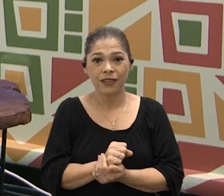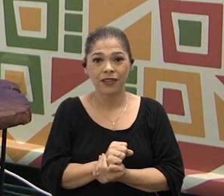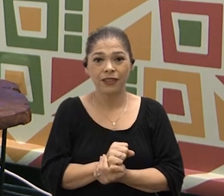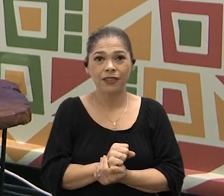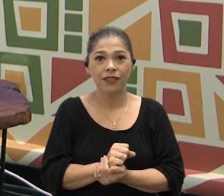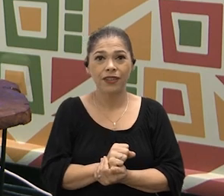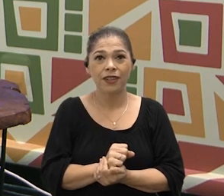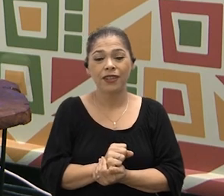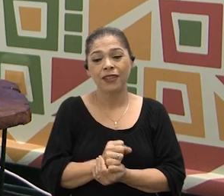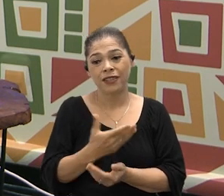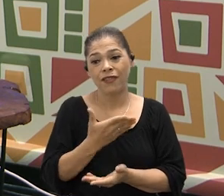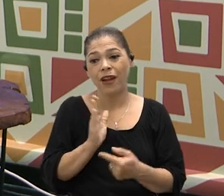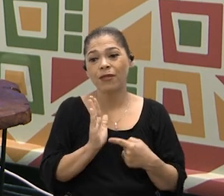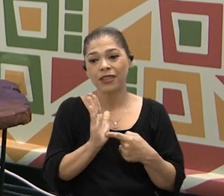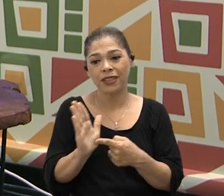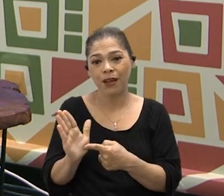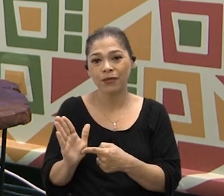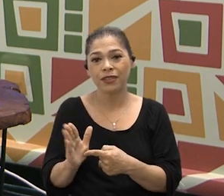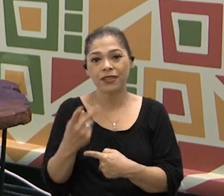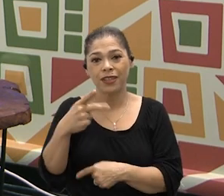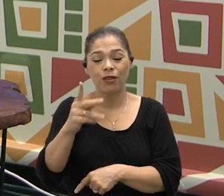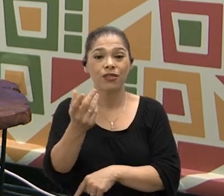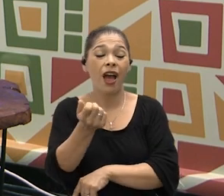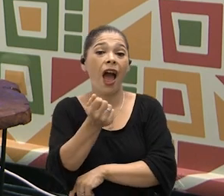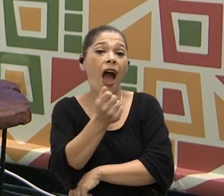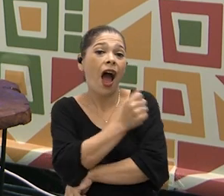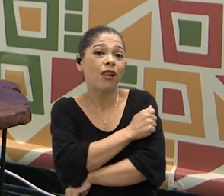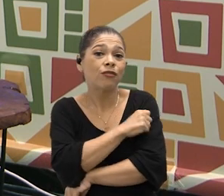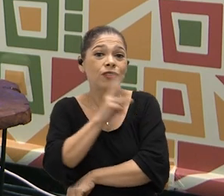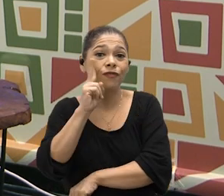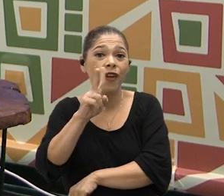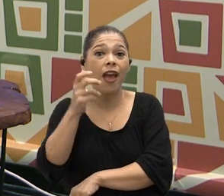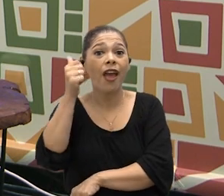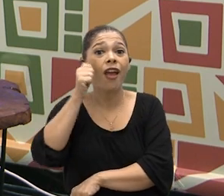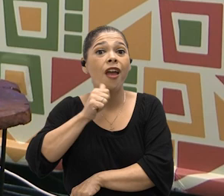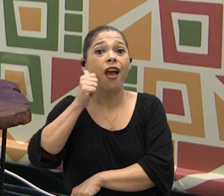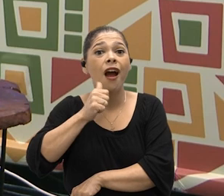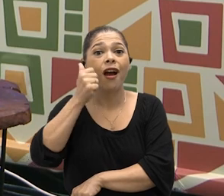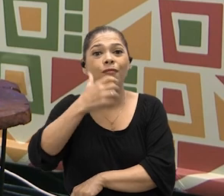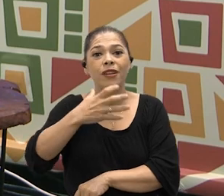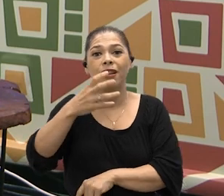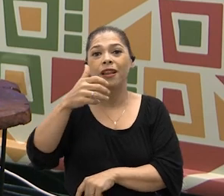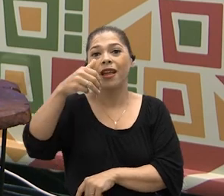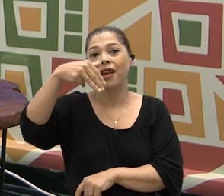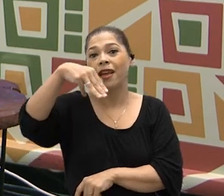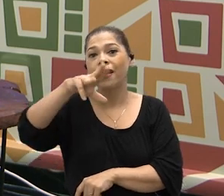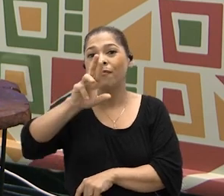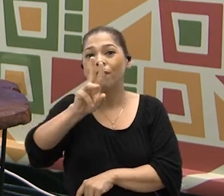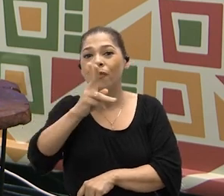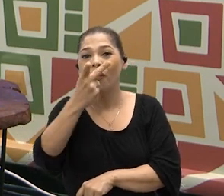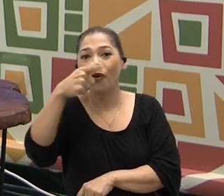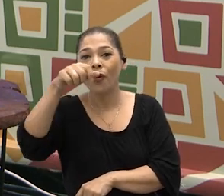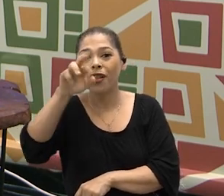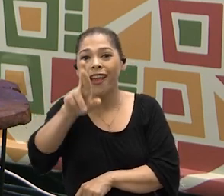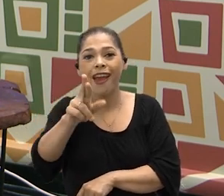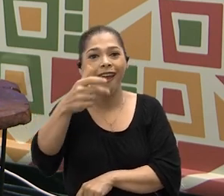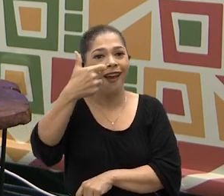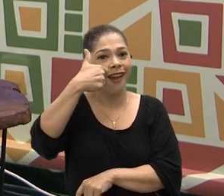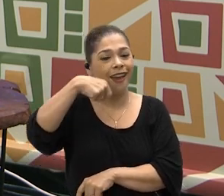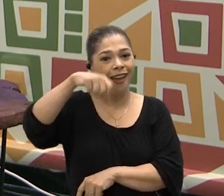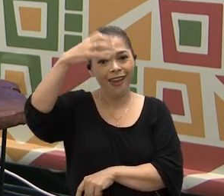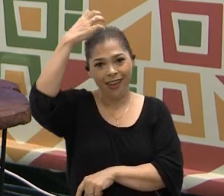levar seus alunos assistirem a mulher Rei Principalmente as alunas vão ficar muito amadas